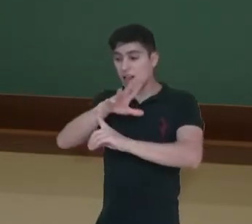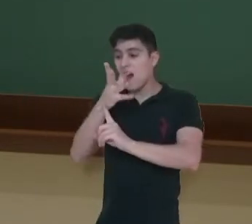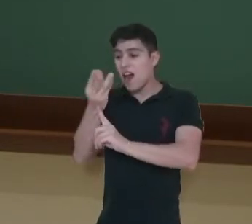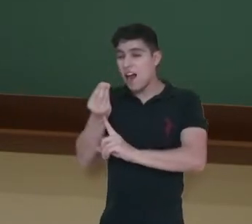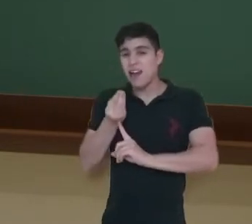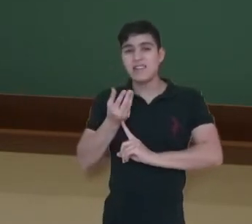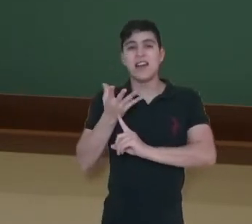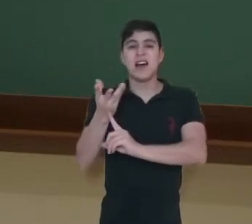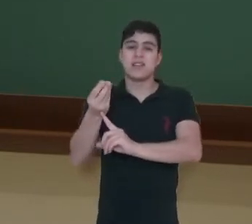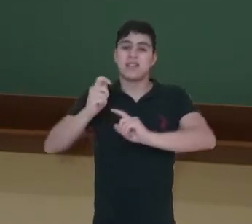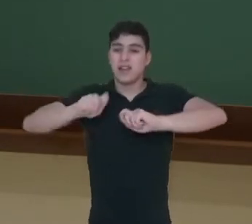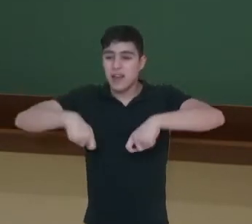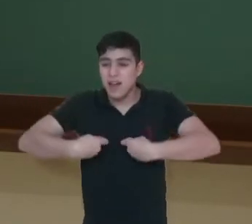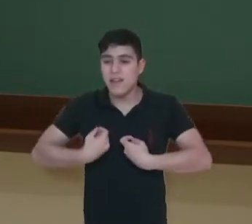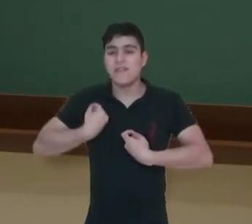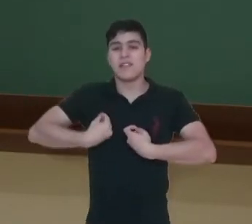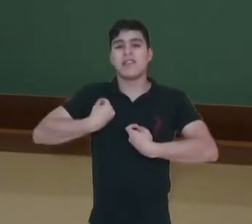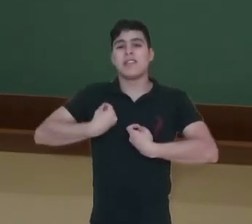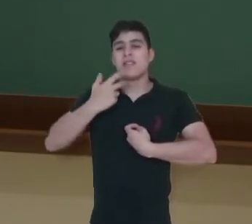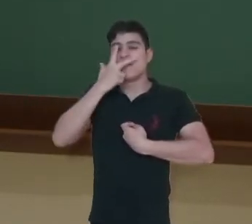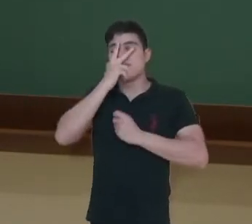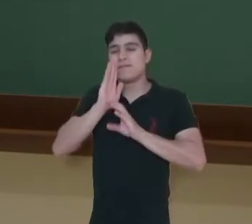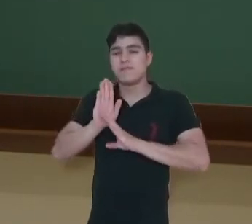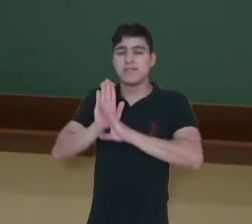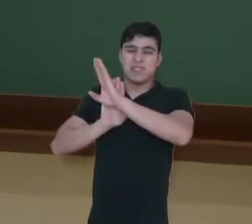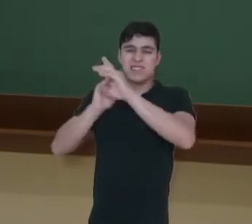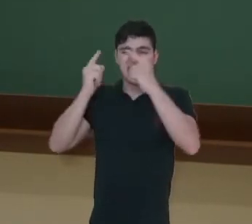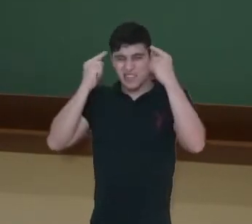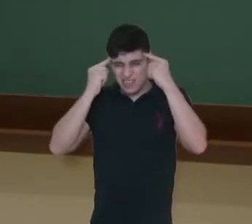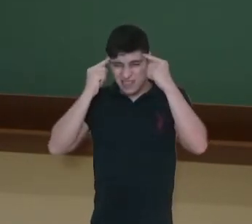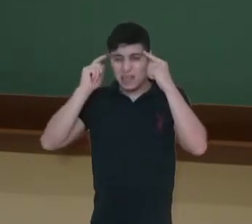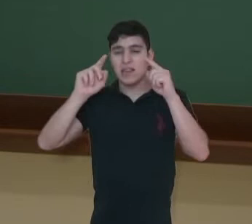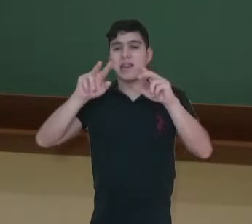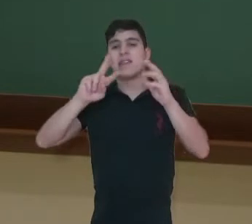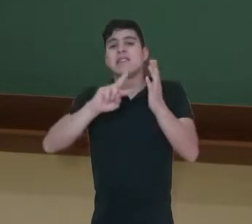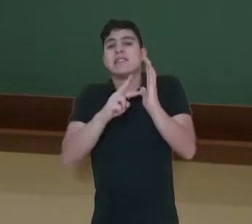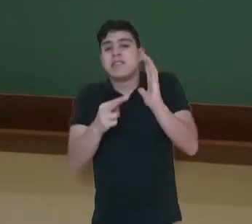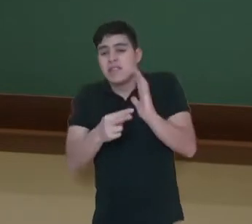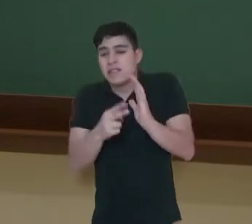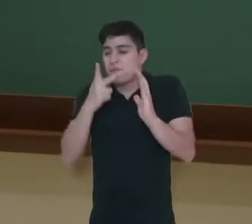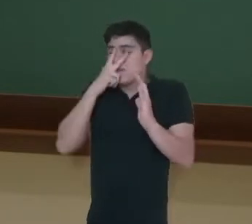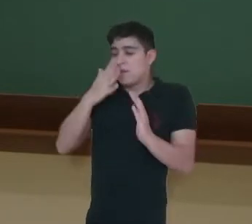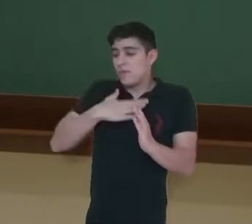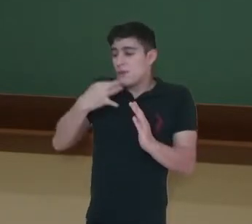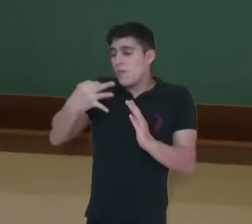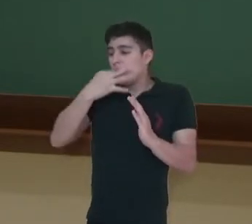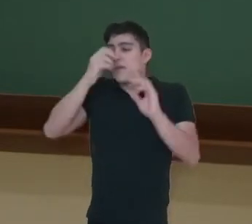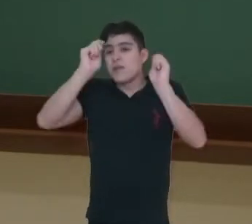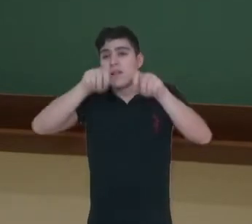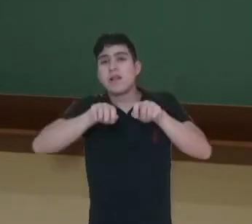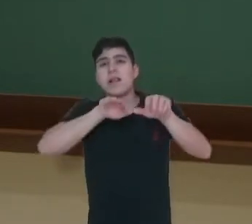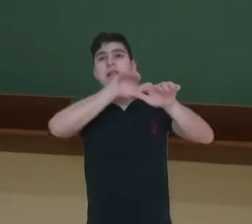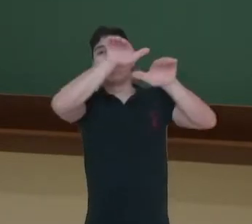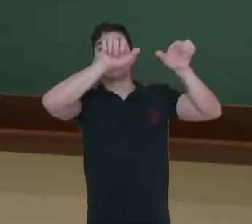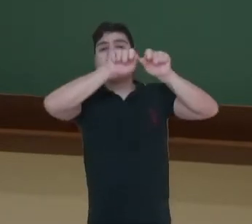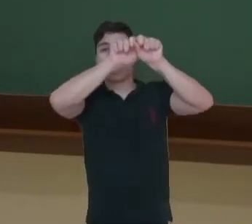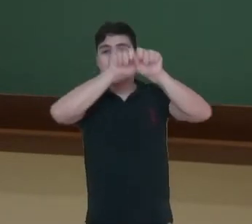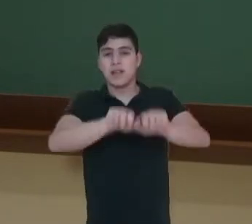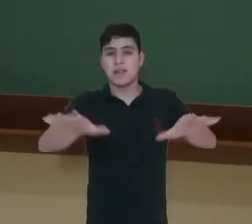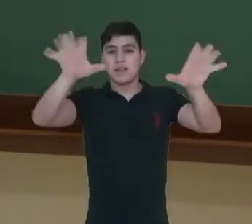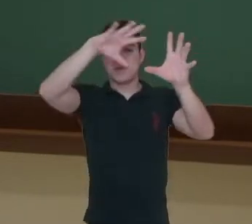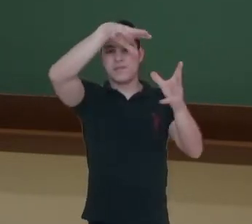a arte pode proporcionar para ele exatamente isso, essa universalização daquela opinião que ele tem. Então ele pode trazer isso para o